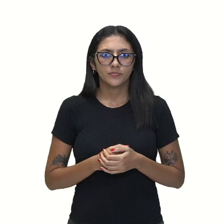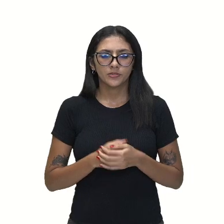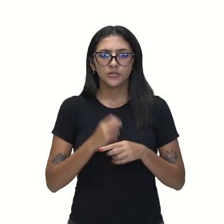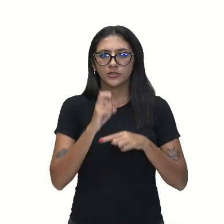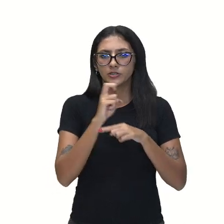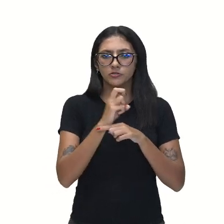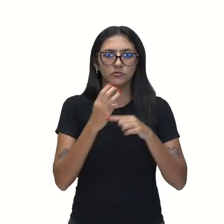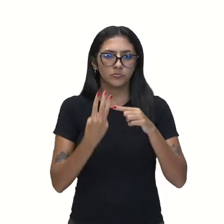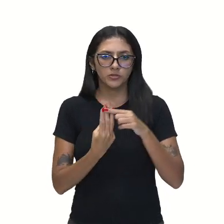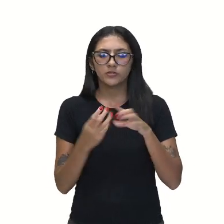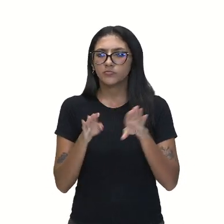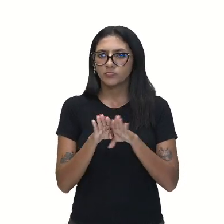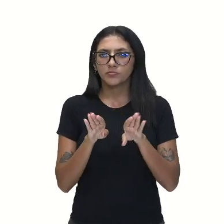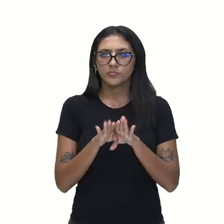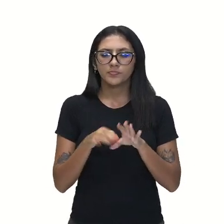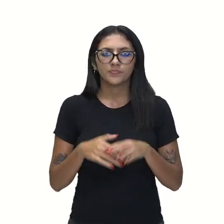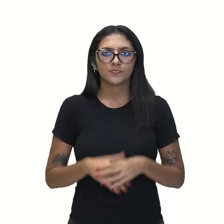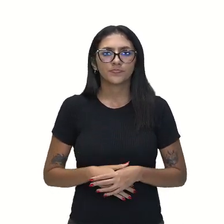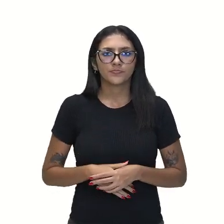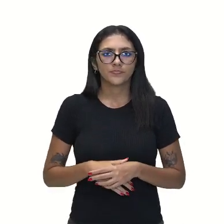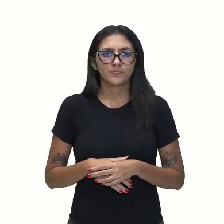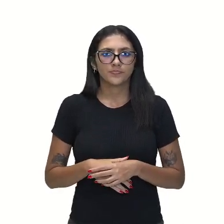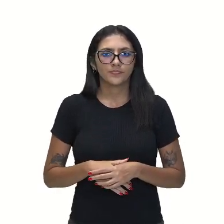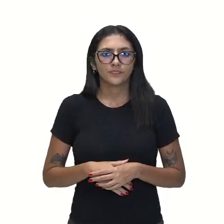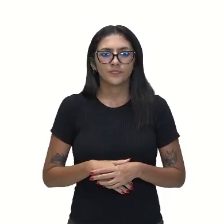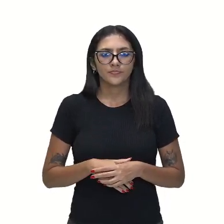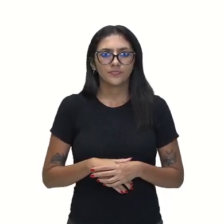também, tá? Então,